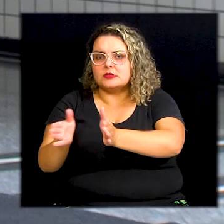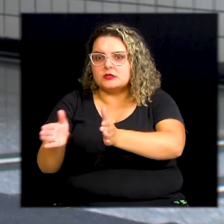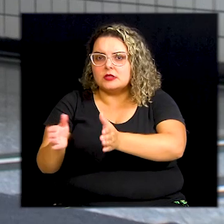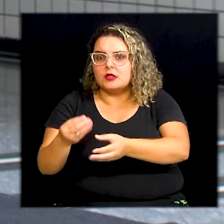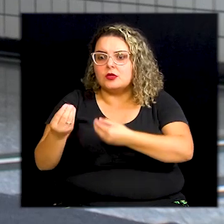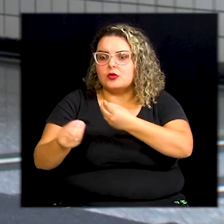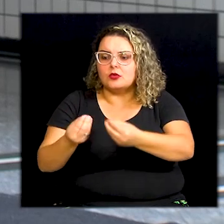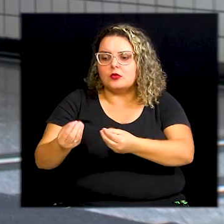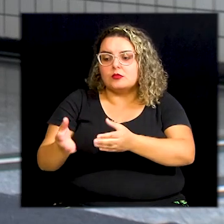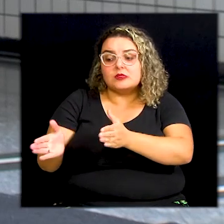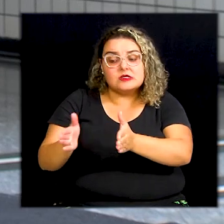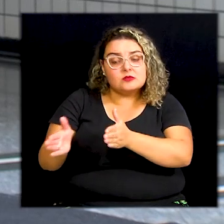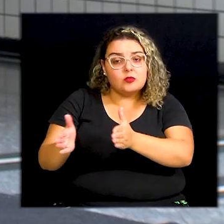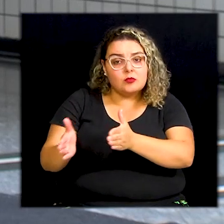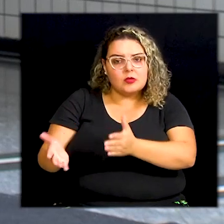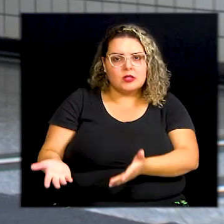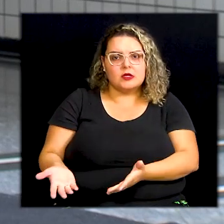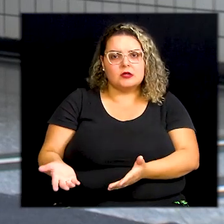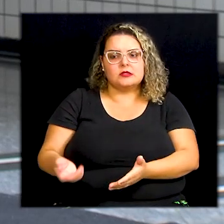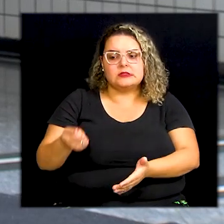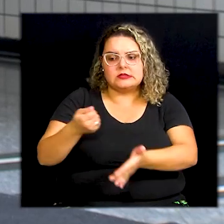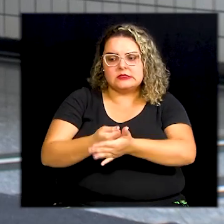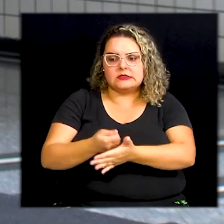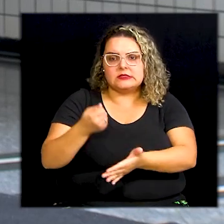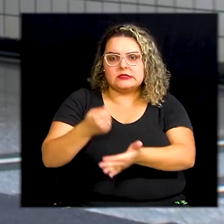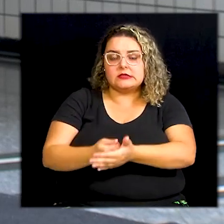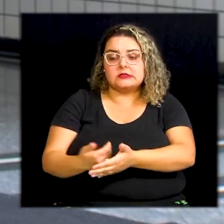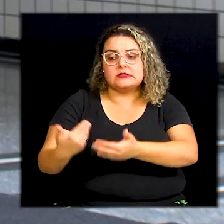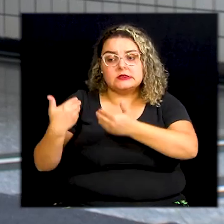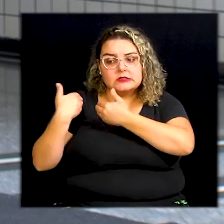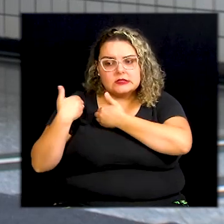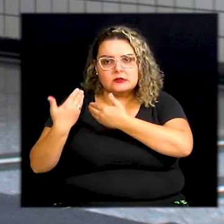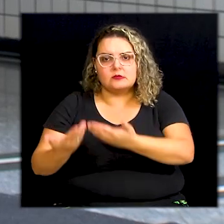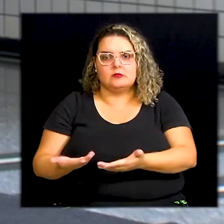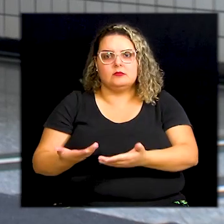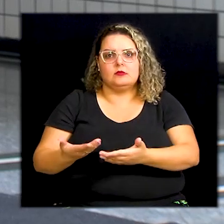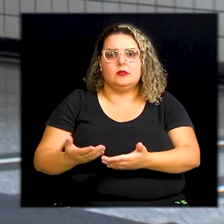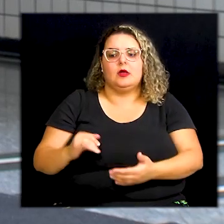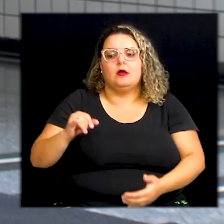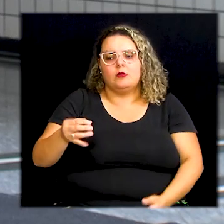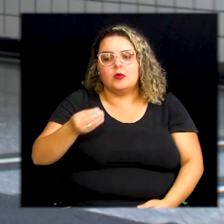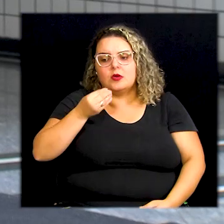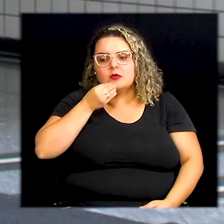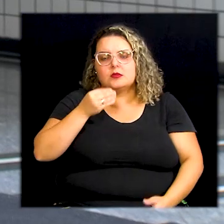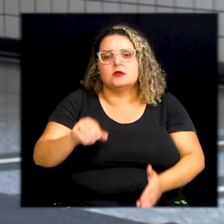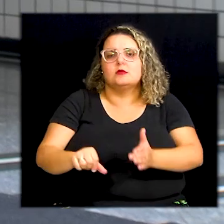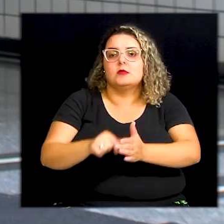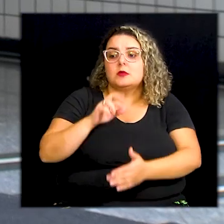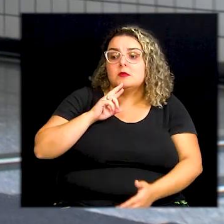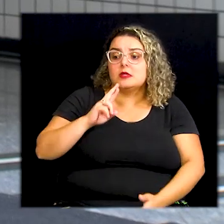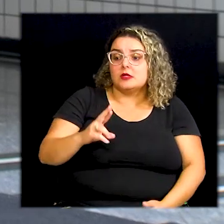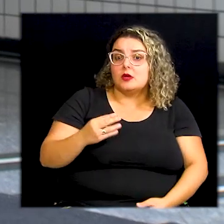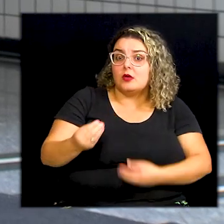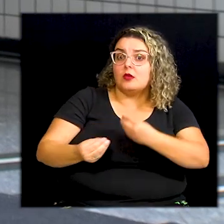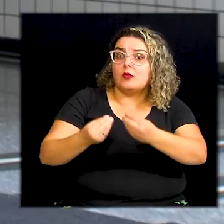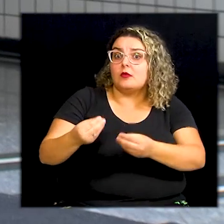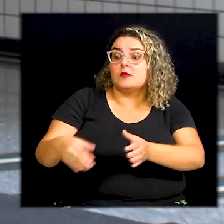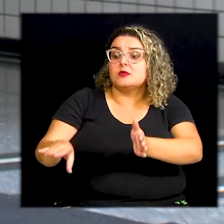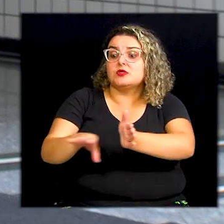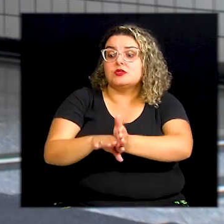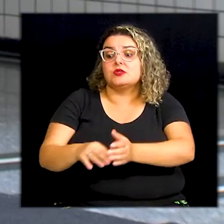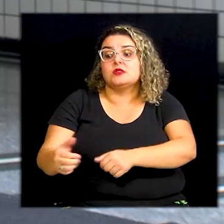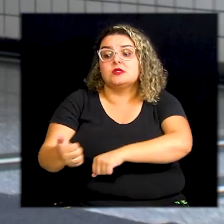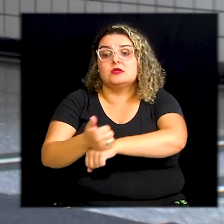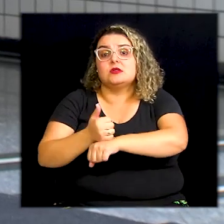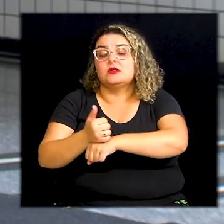Como é que foi para você esse período de pressão, de responsabilidade, pegando o gancho daquela primeira resposta? Como é que foi a sua